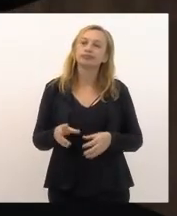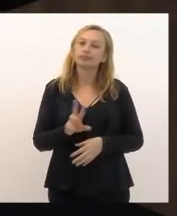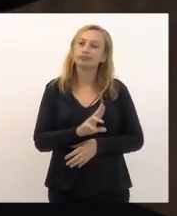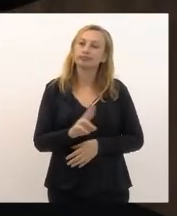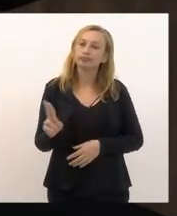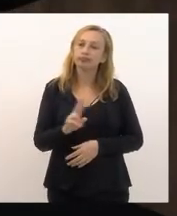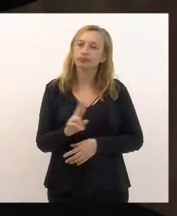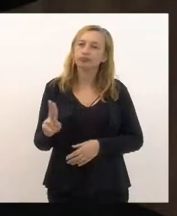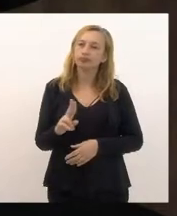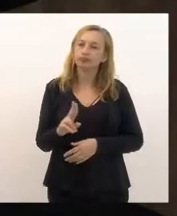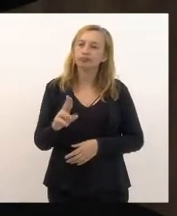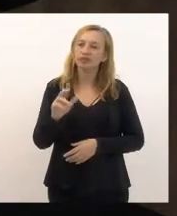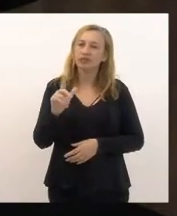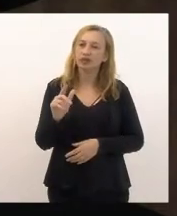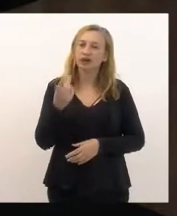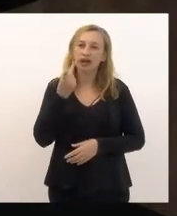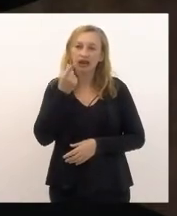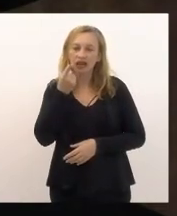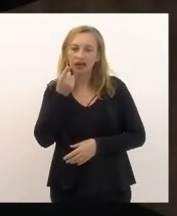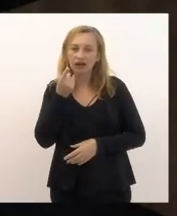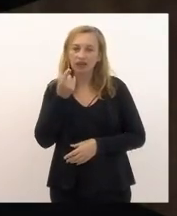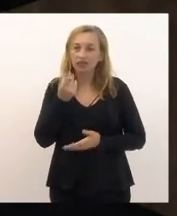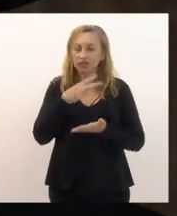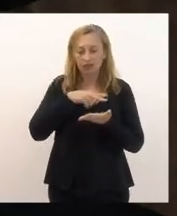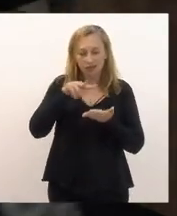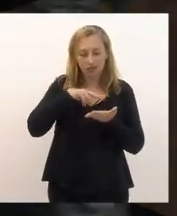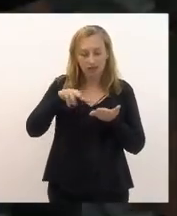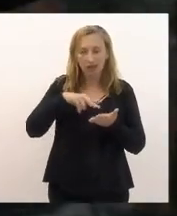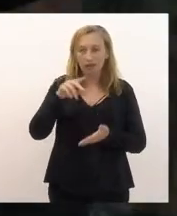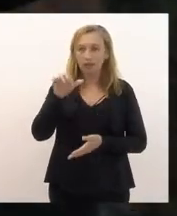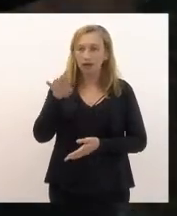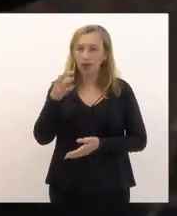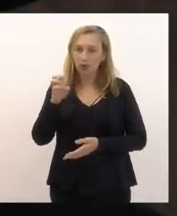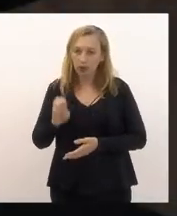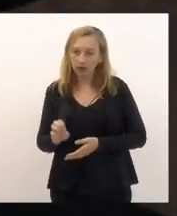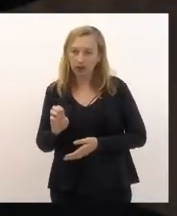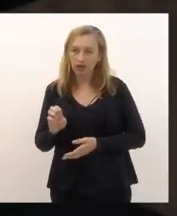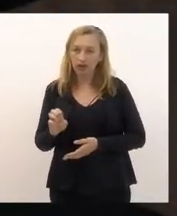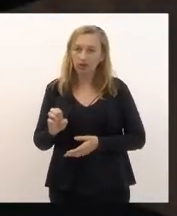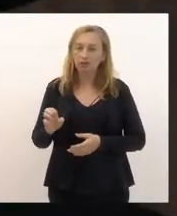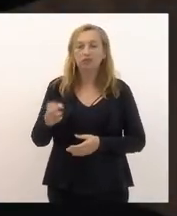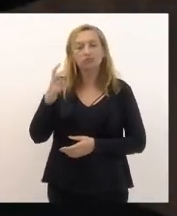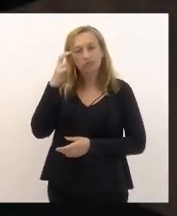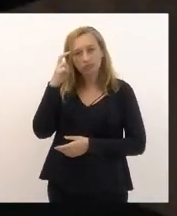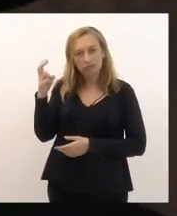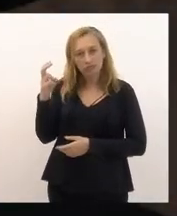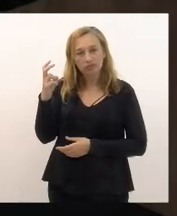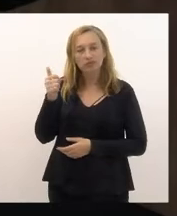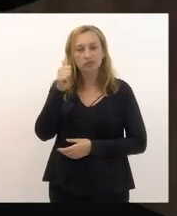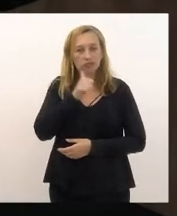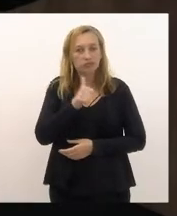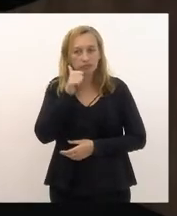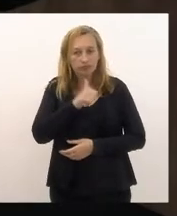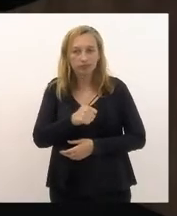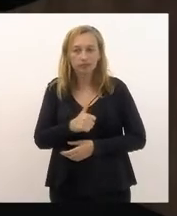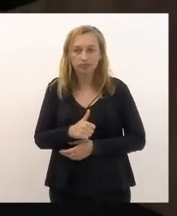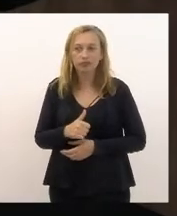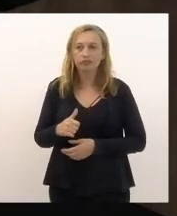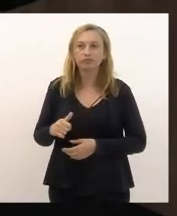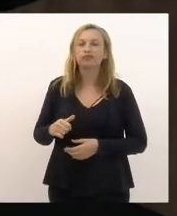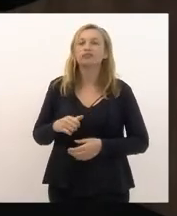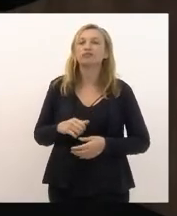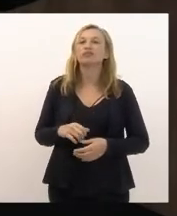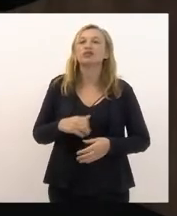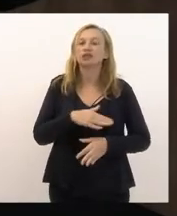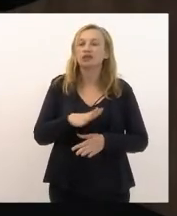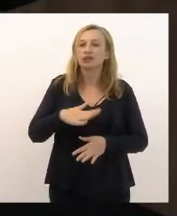dessa alagoana, leitora de Baruch Spinoza, enfim, uma grande intelectual e uma grande revolucionária no